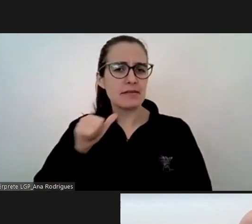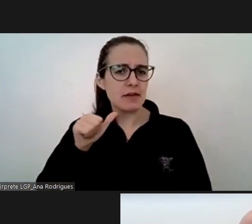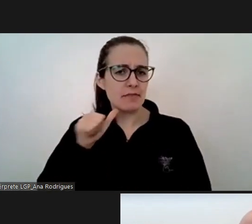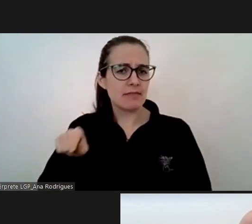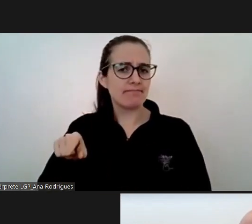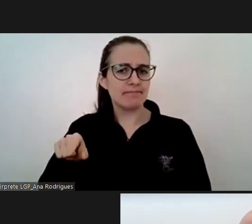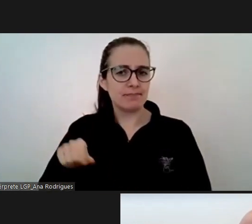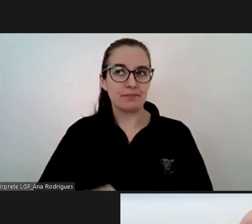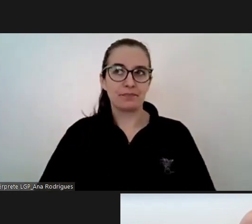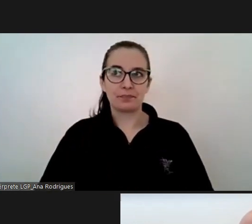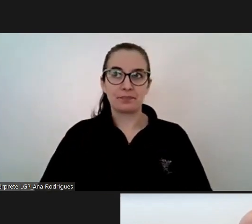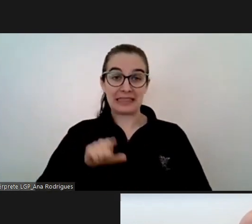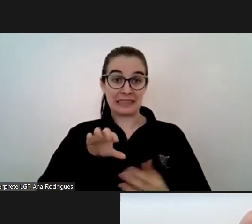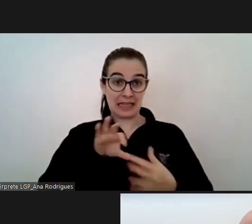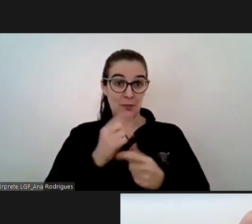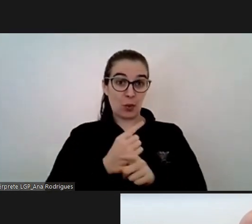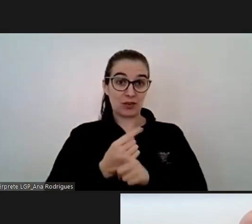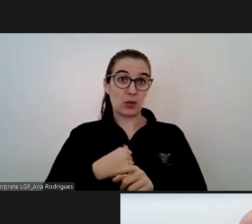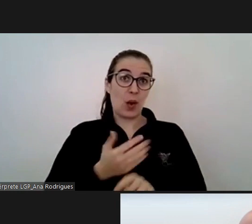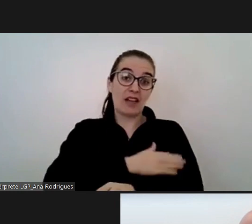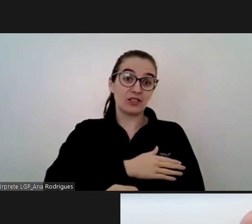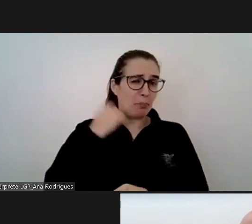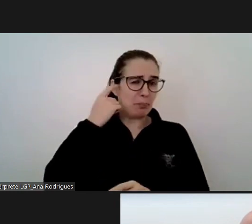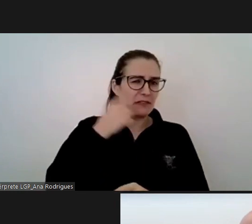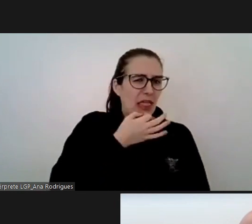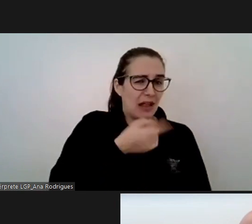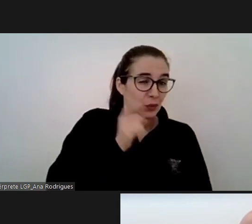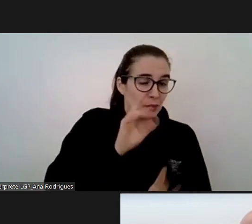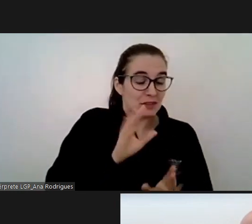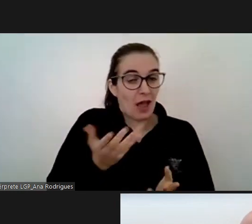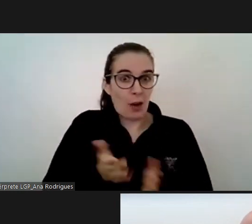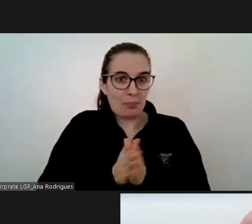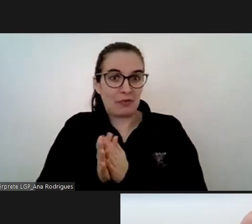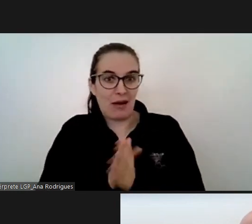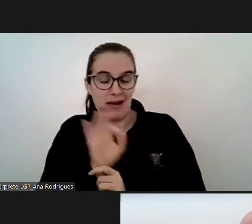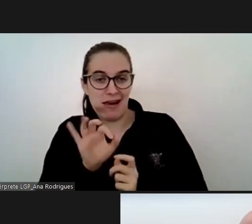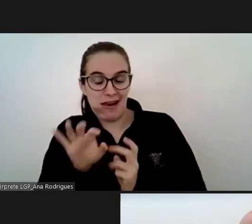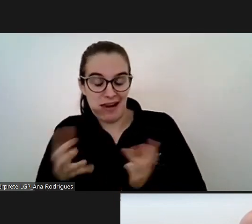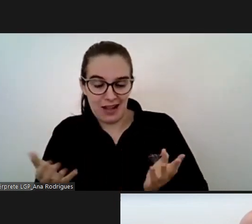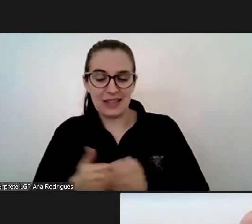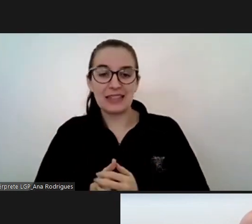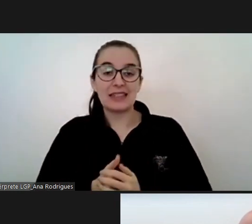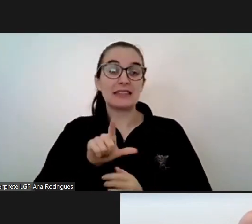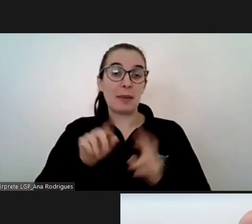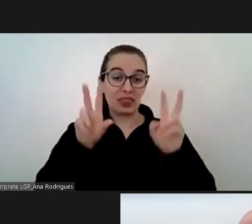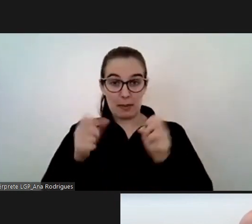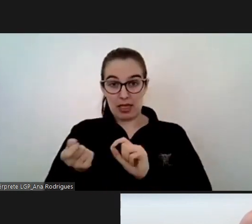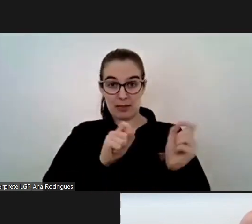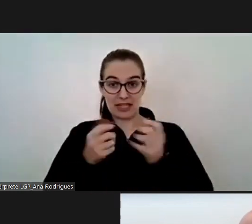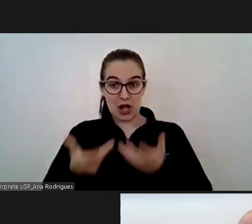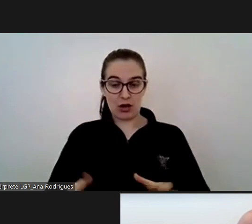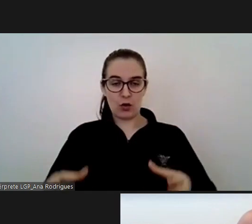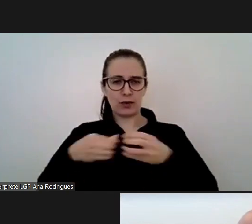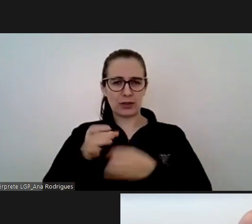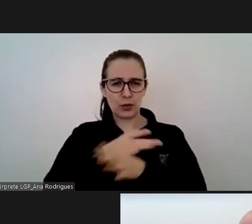que eu não estava a planear falar, mas quero falar, que é, e que também estamos a falar dentro da Comissão Europeia, que tem a ver com